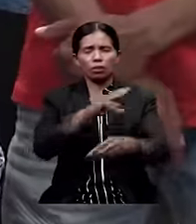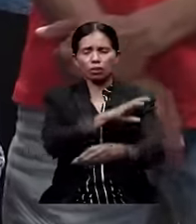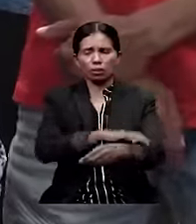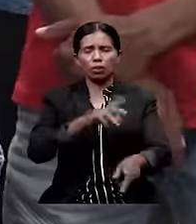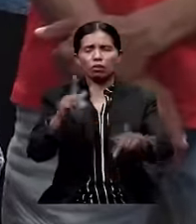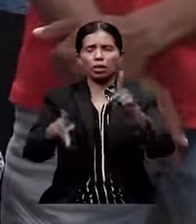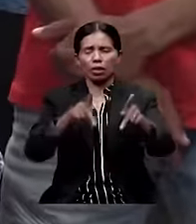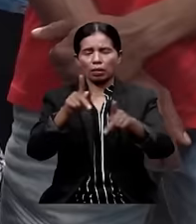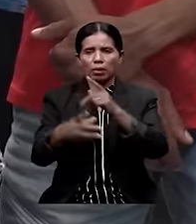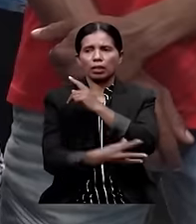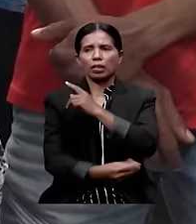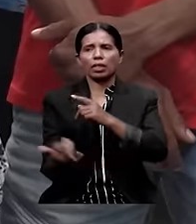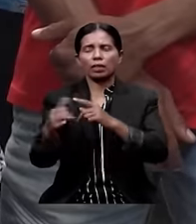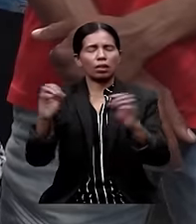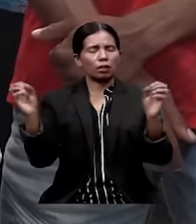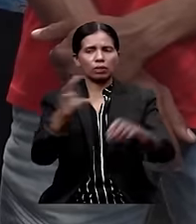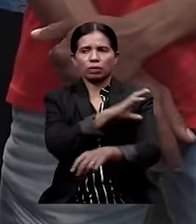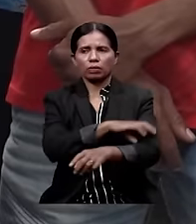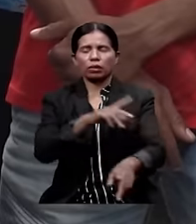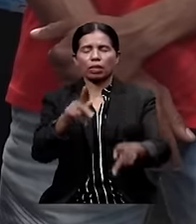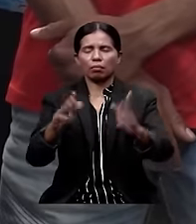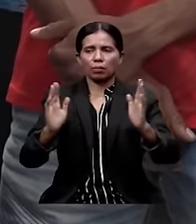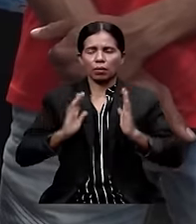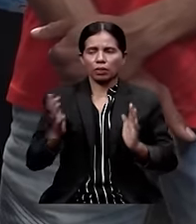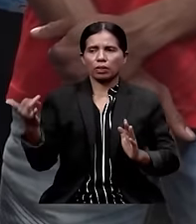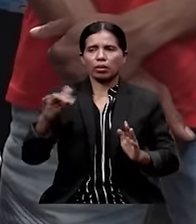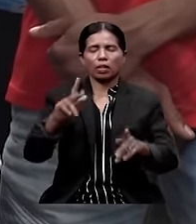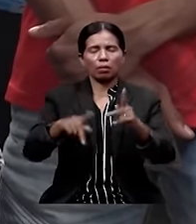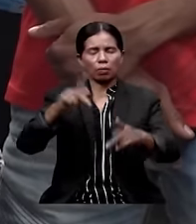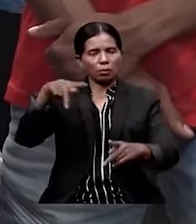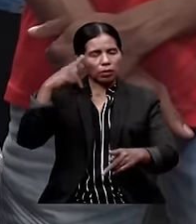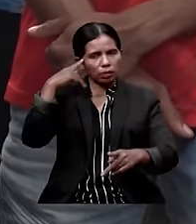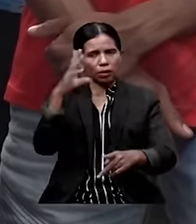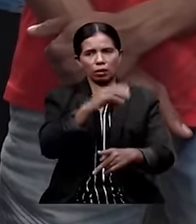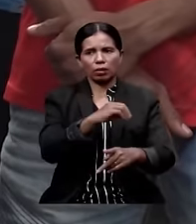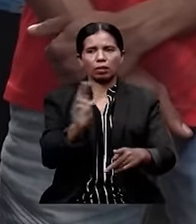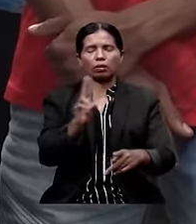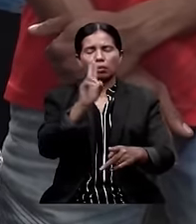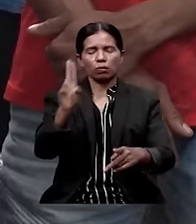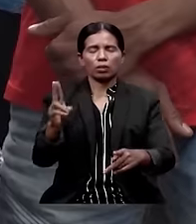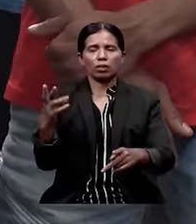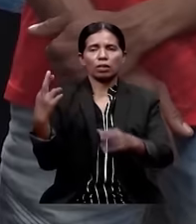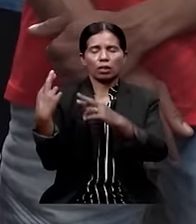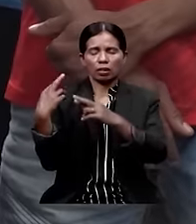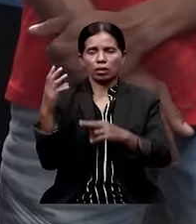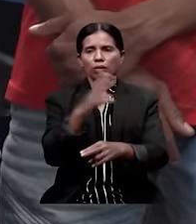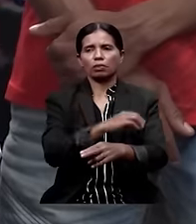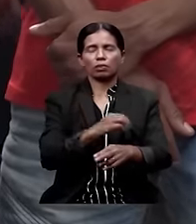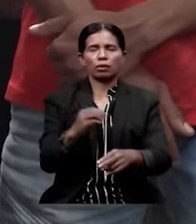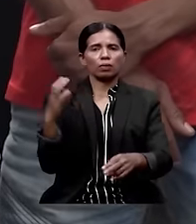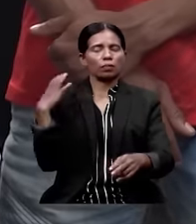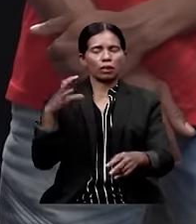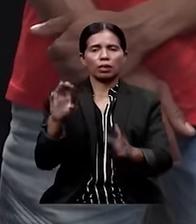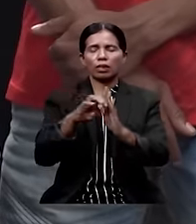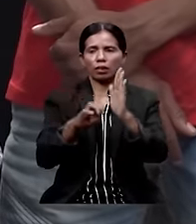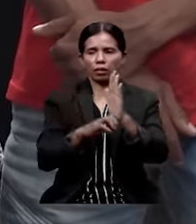povo que vit like, lá segurança ba é uma boa tira, é uma política tira, né? Boca usa poder Estados Unidos, hane a povo que vit like. E aí me